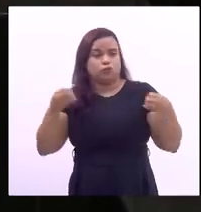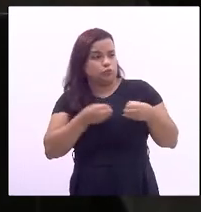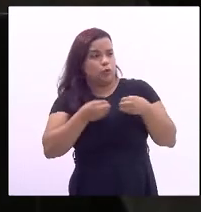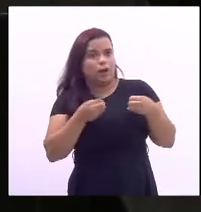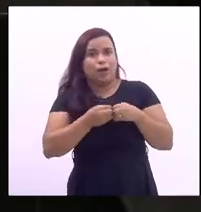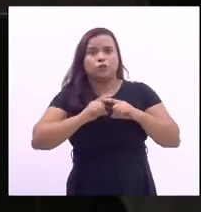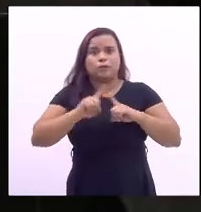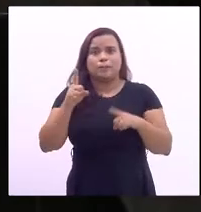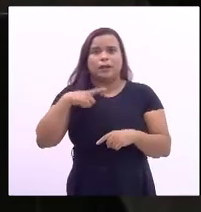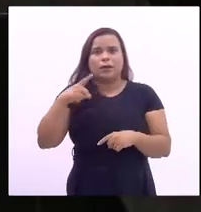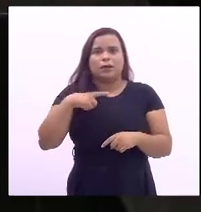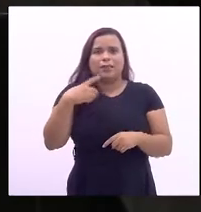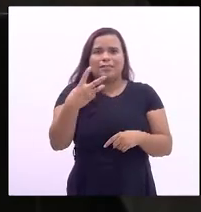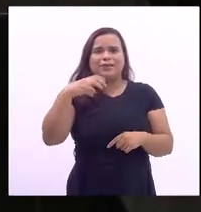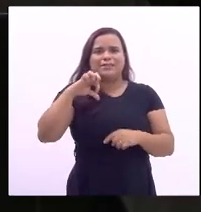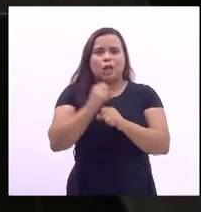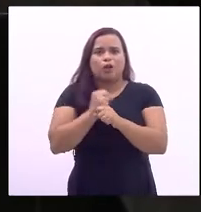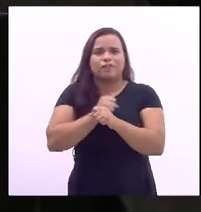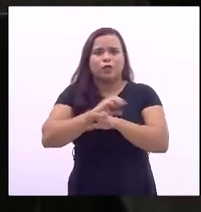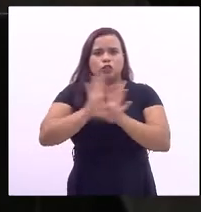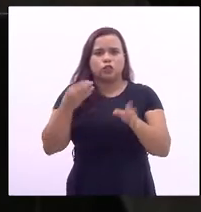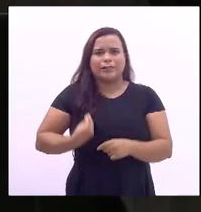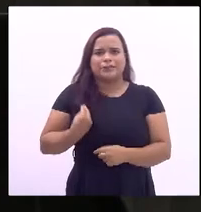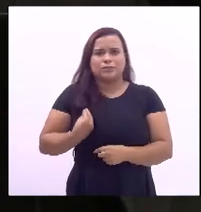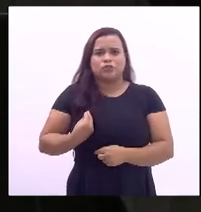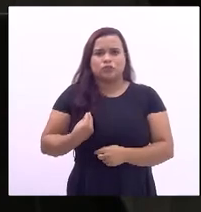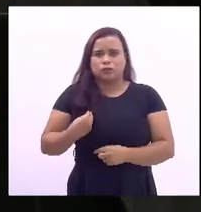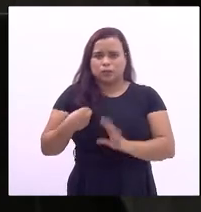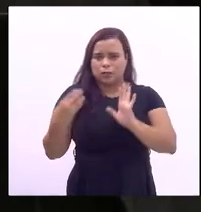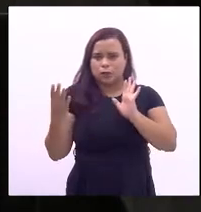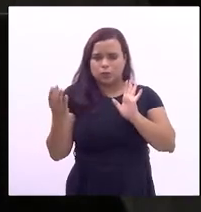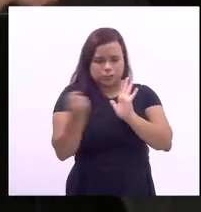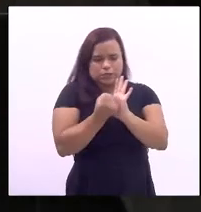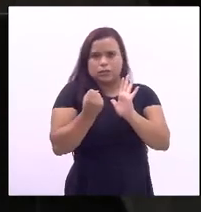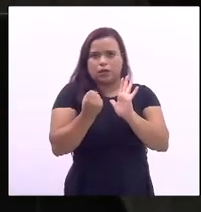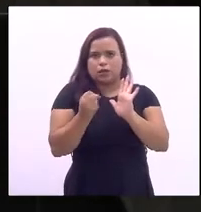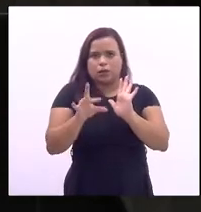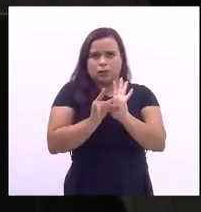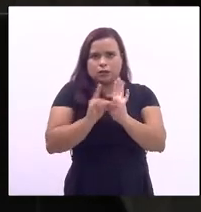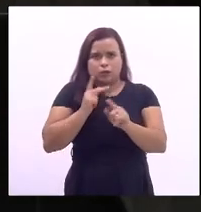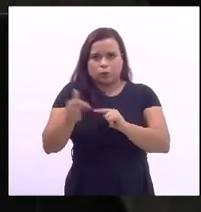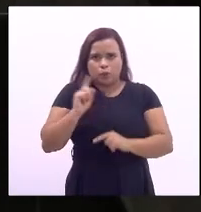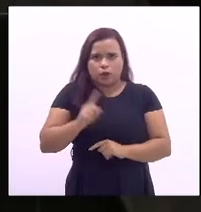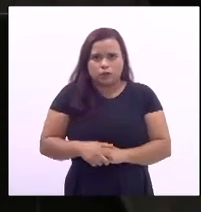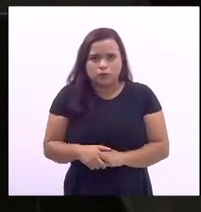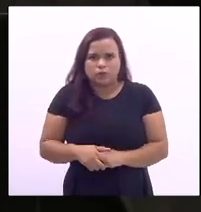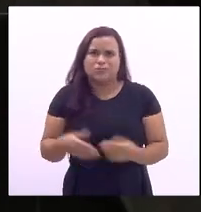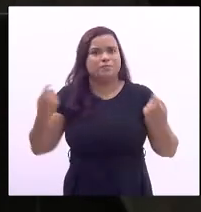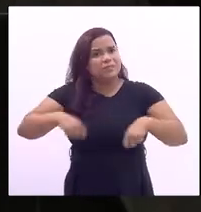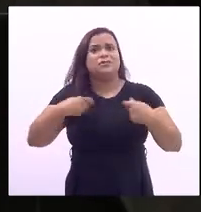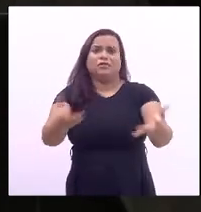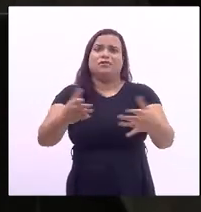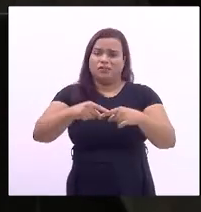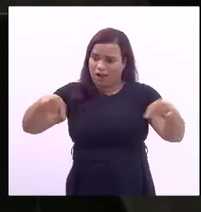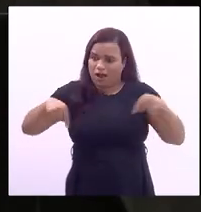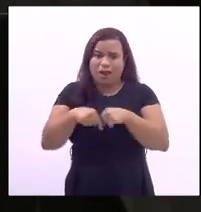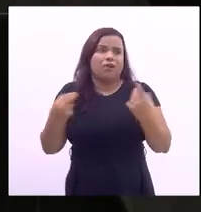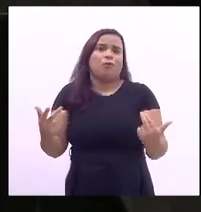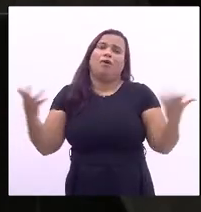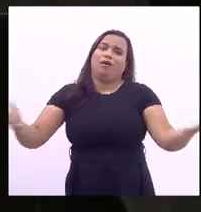prédio 39 anos eu não tenho na hora que eu tenho que ter tá no mesmo perímetro então o